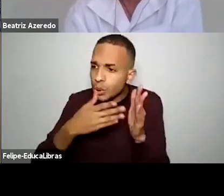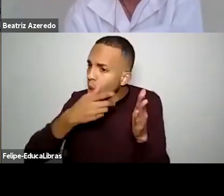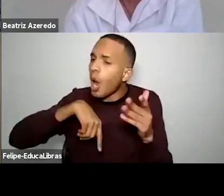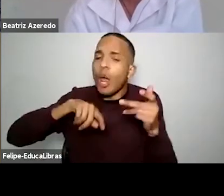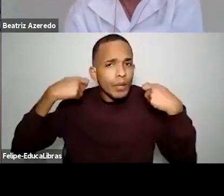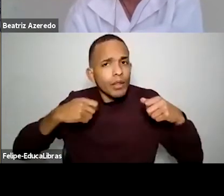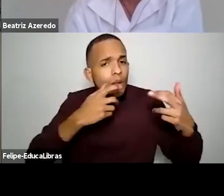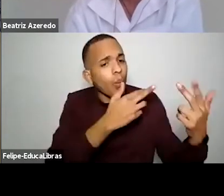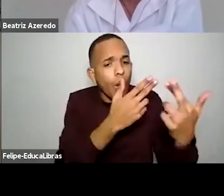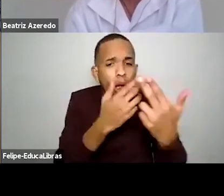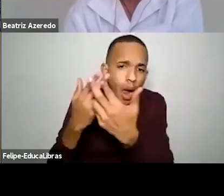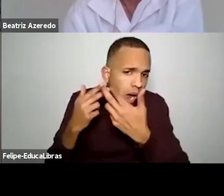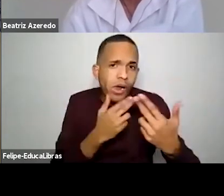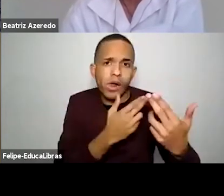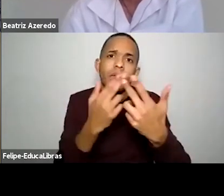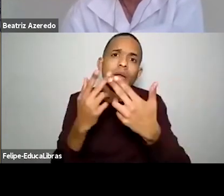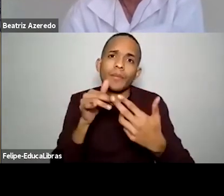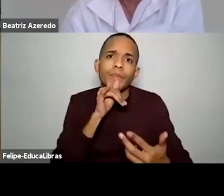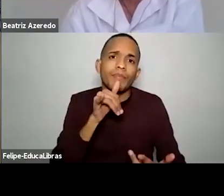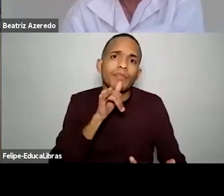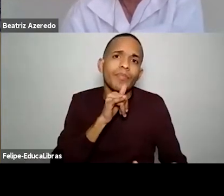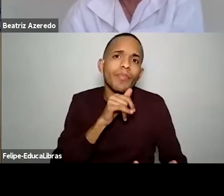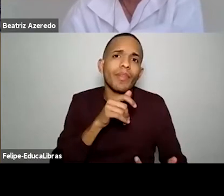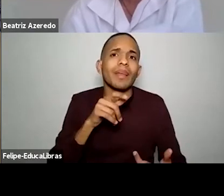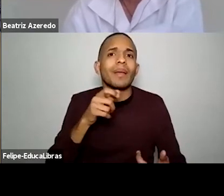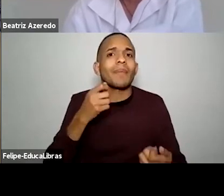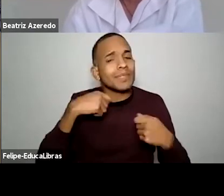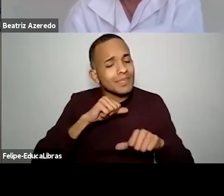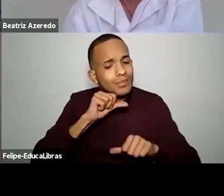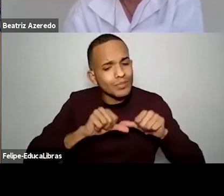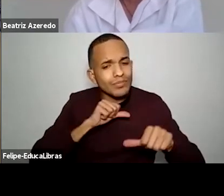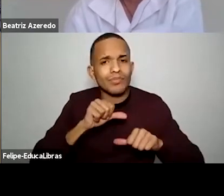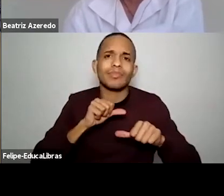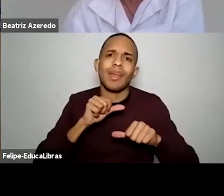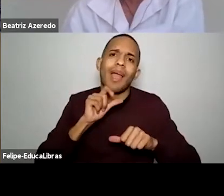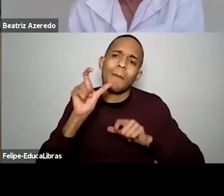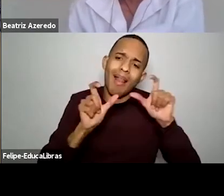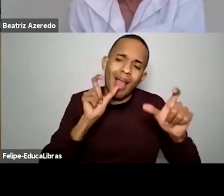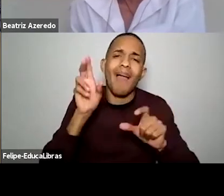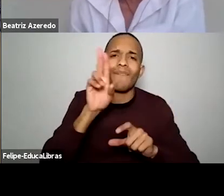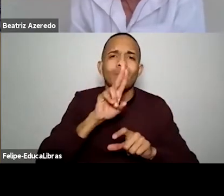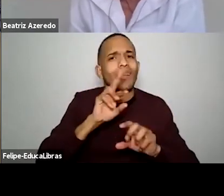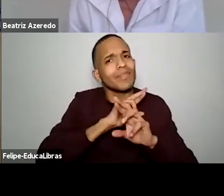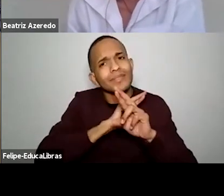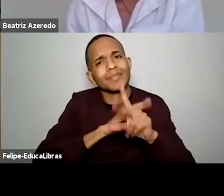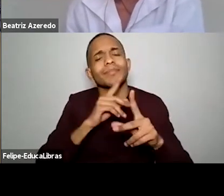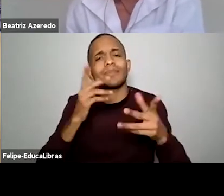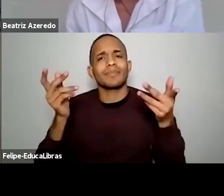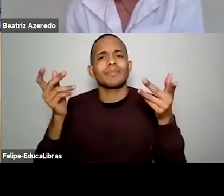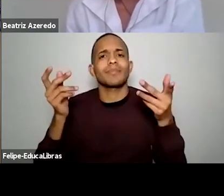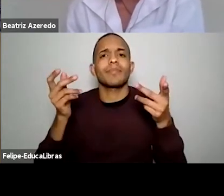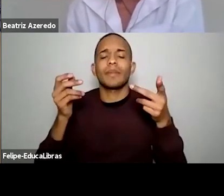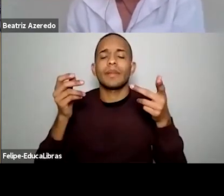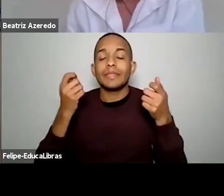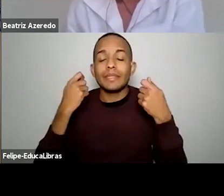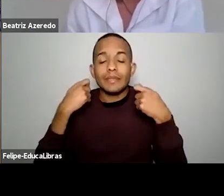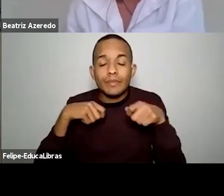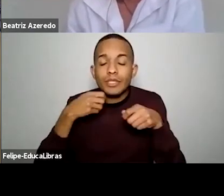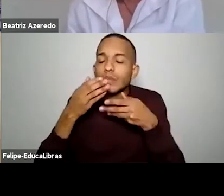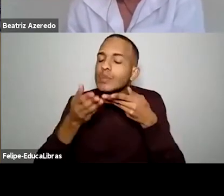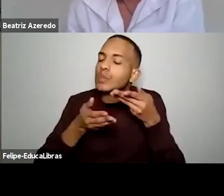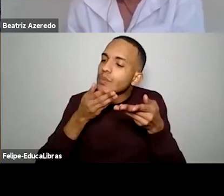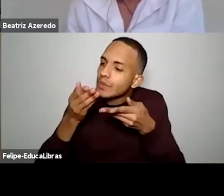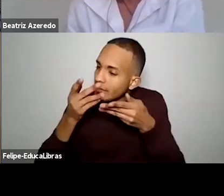narrativas, esses conceitos que a gente precisa trabalhar na sociedade brasileira de uma forma ampla, para a gente poder ir mudando